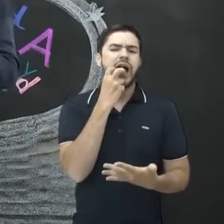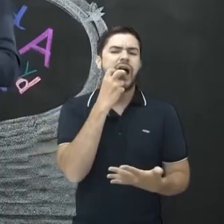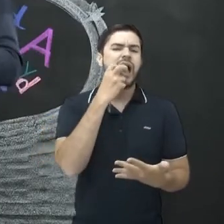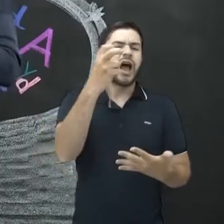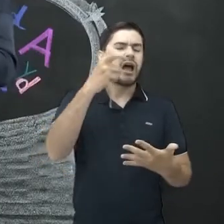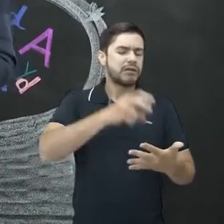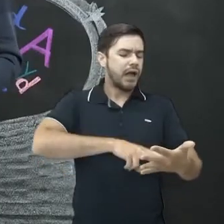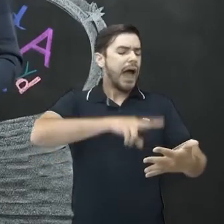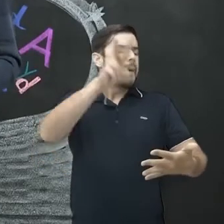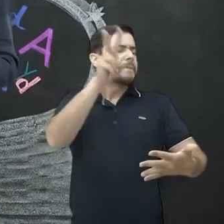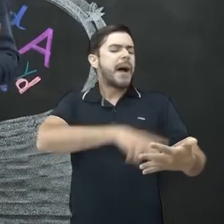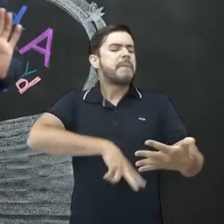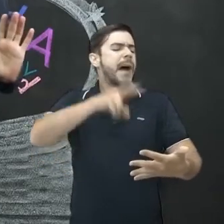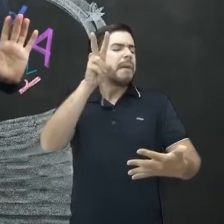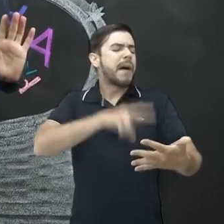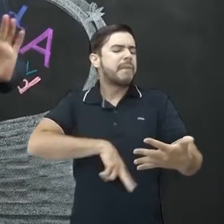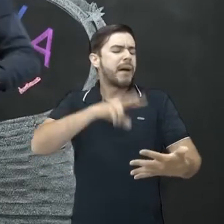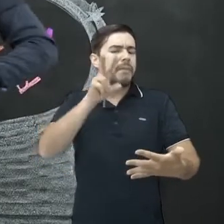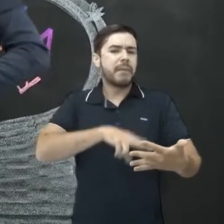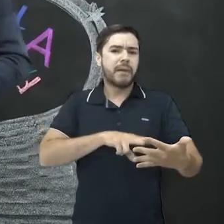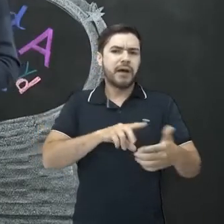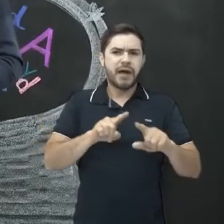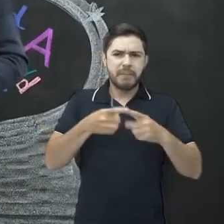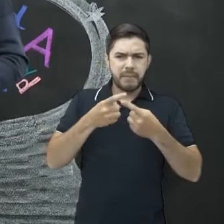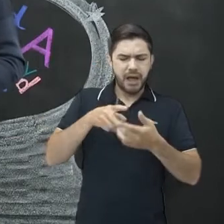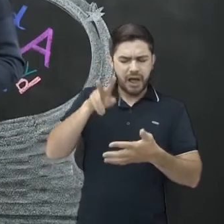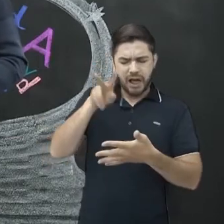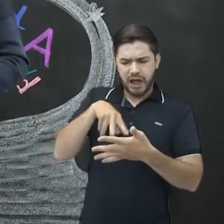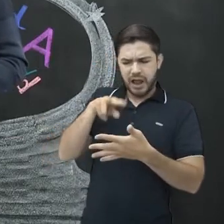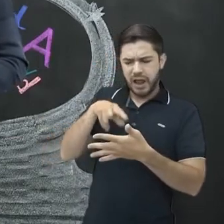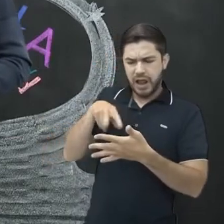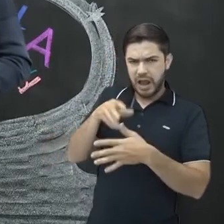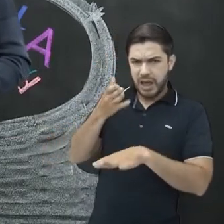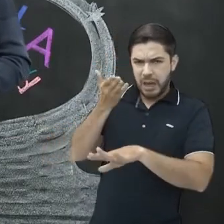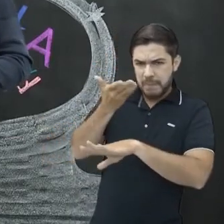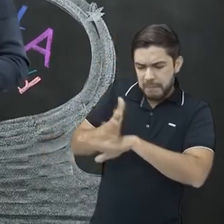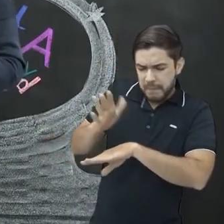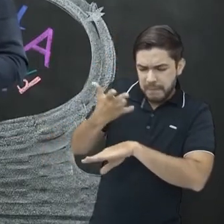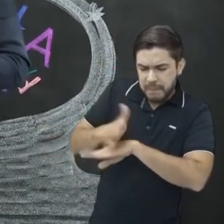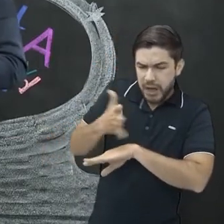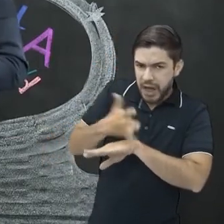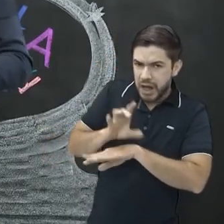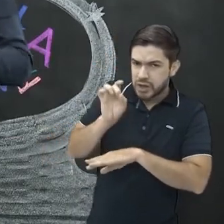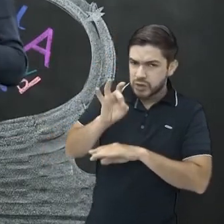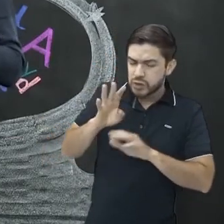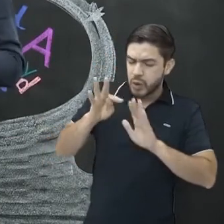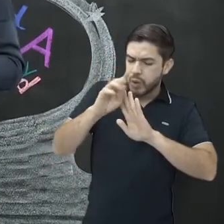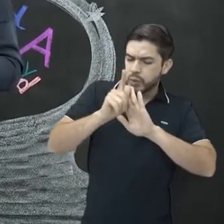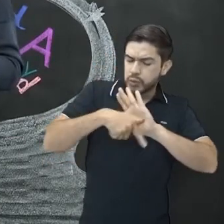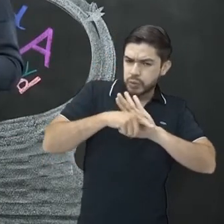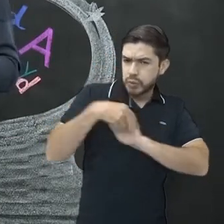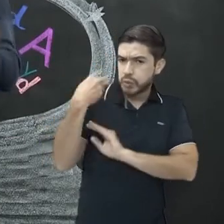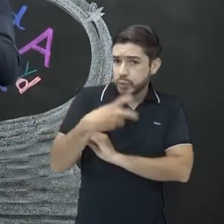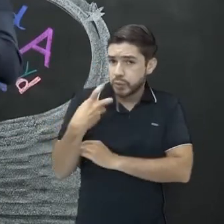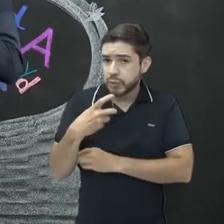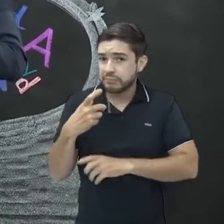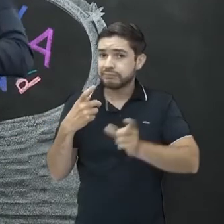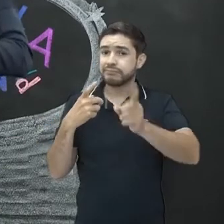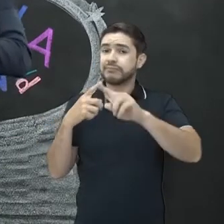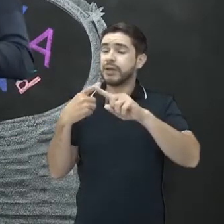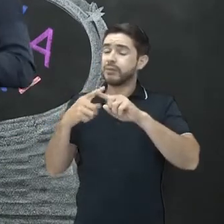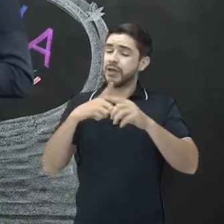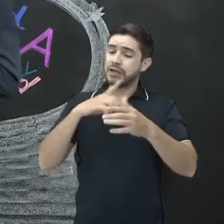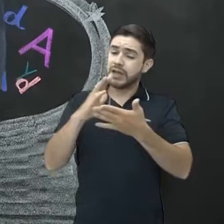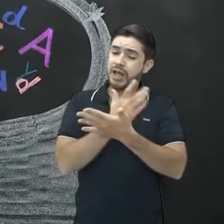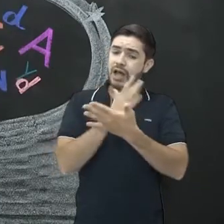gênero oral, mas só quando você lê um texto não significa que você está praticando um gênero oral, até porque os gêneros orais têm as suas particularidades e a gente